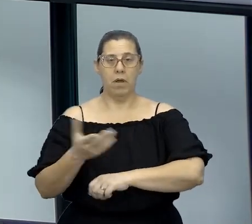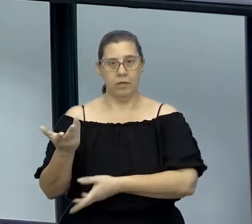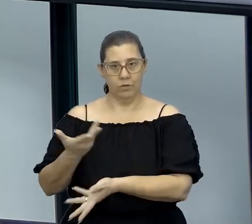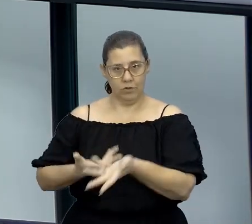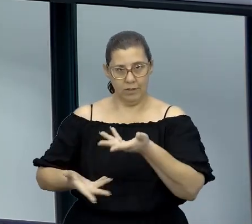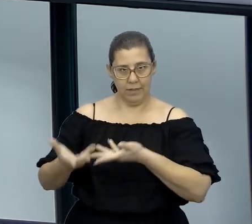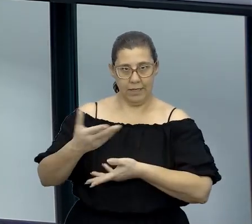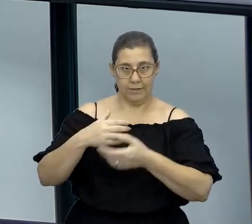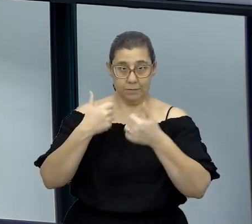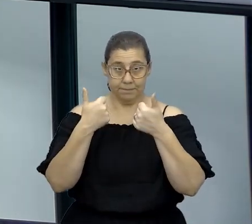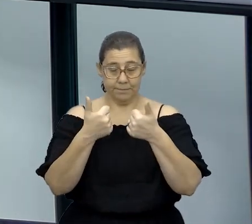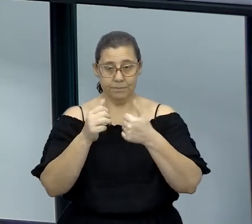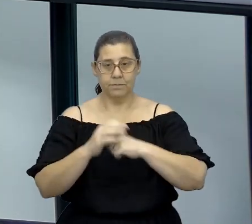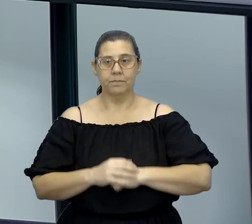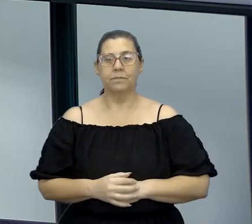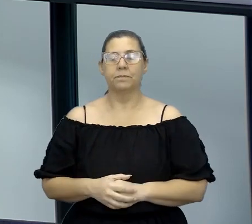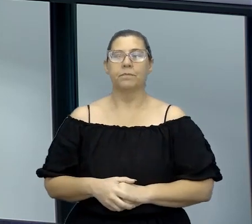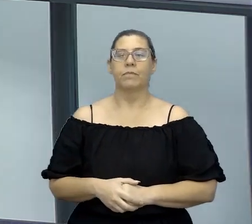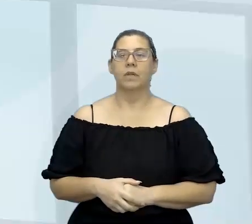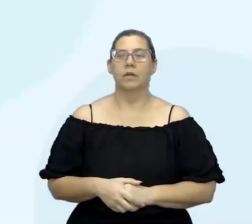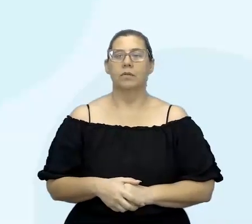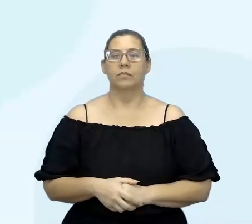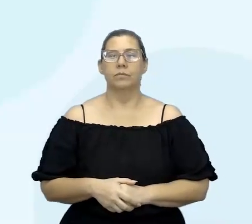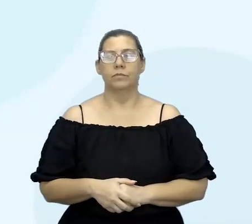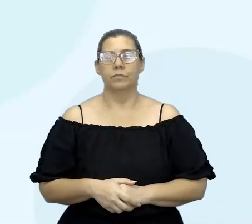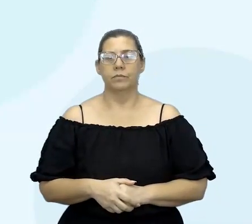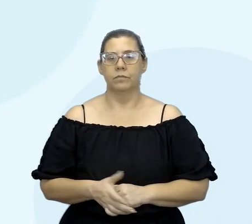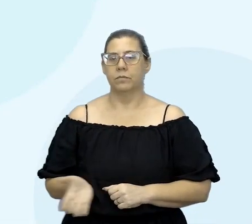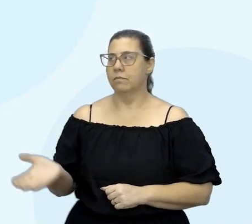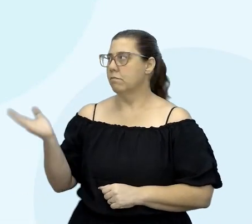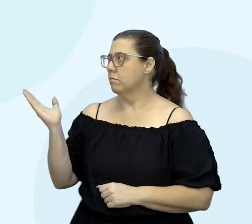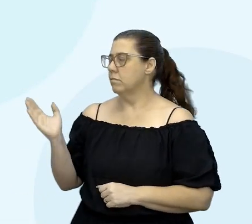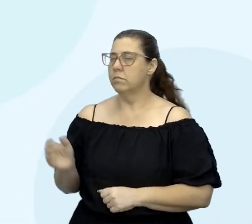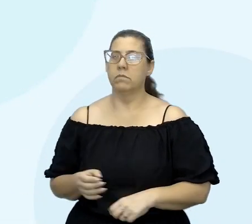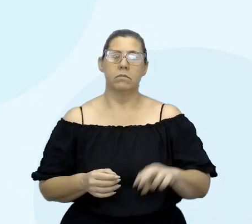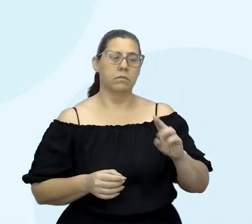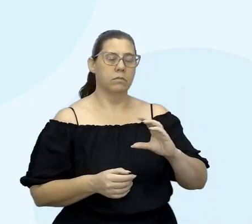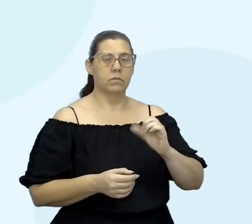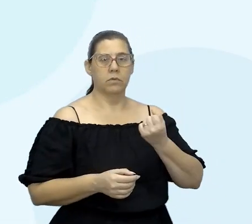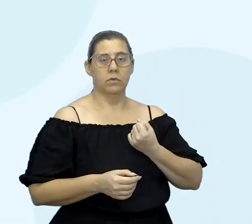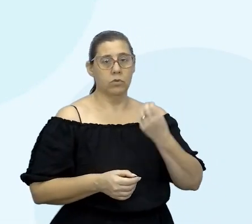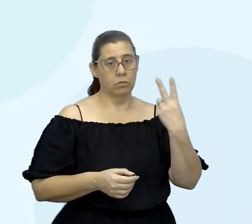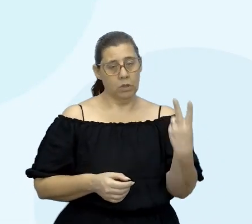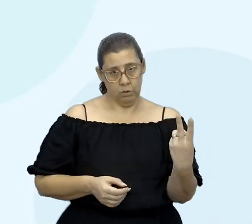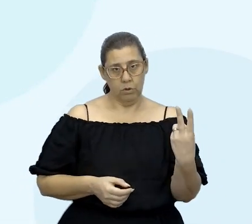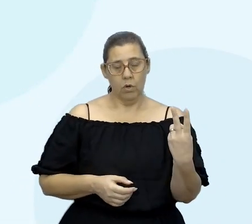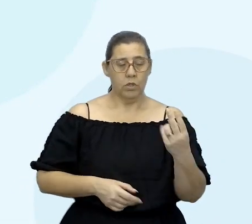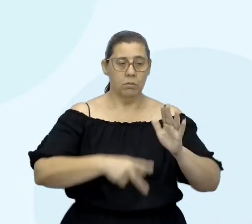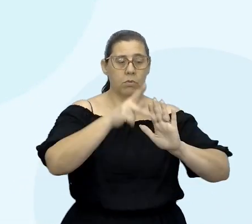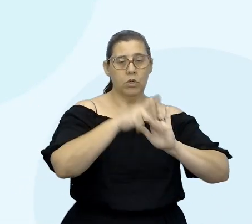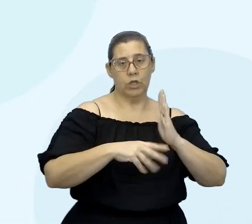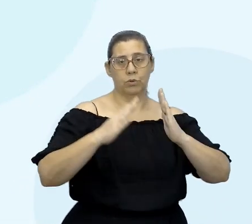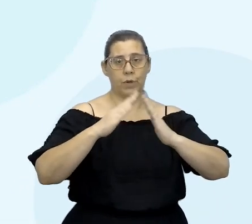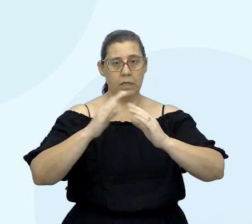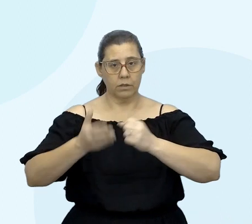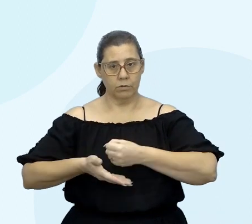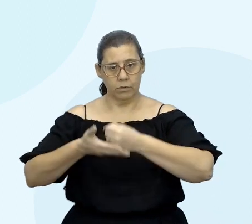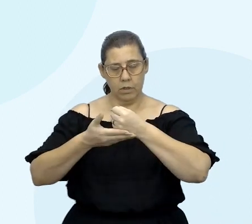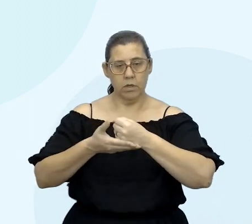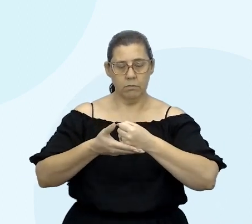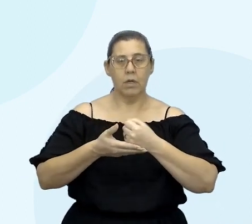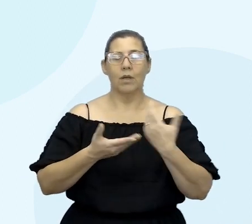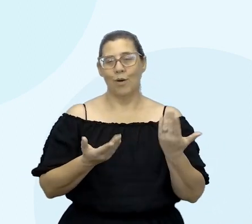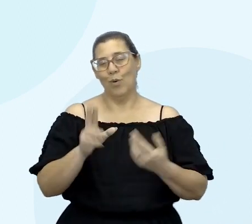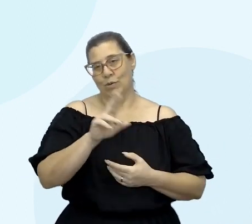tá ok? Então vamos lá. O Unidade Curricular 2, Projeto Casa Sustentável, e eu me baseei no